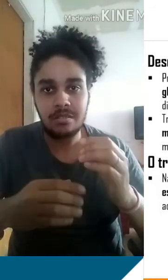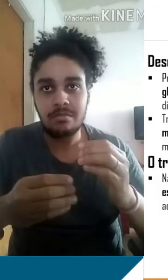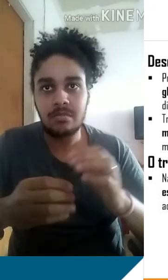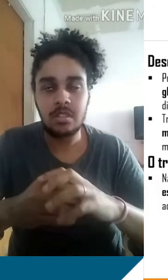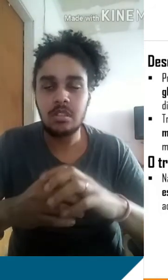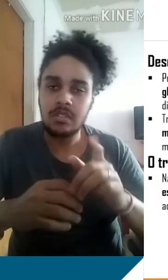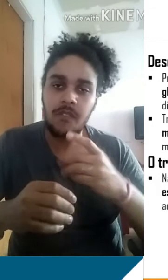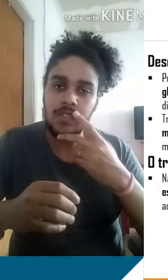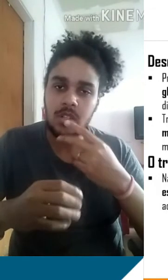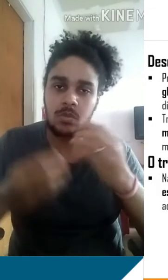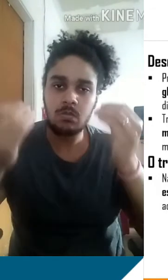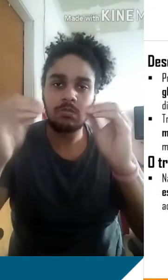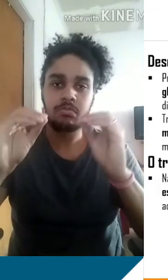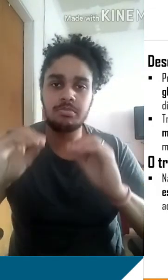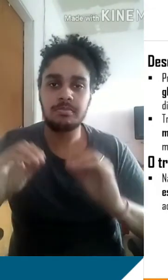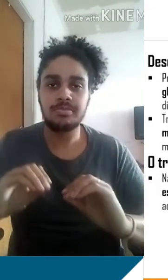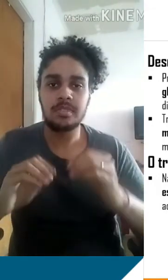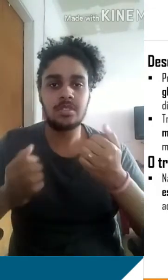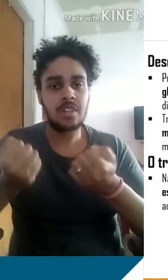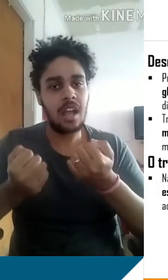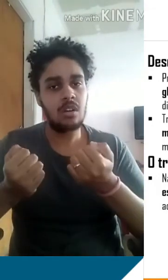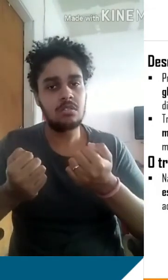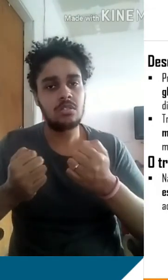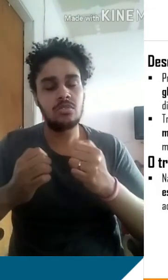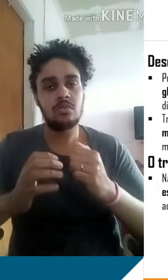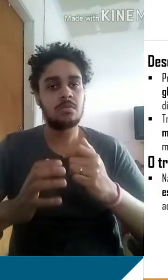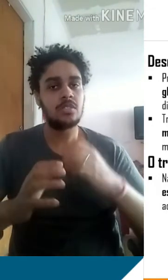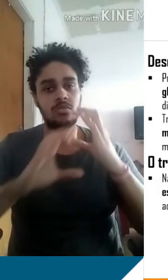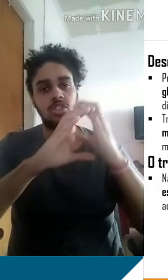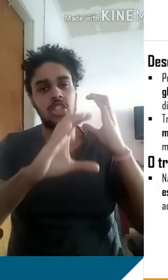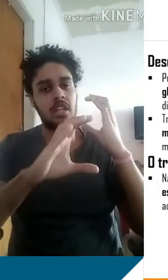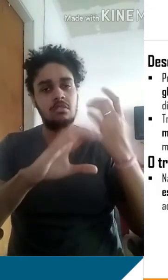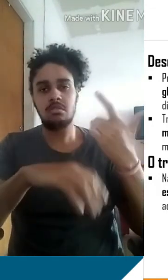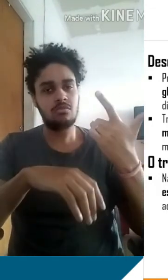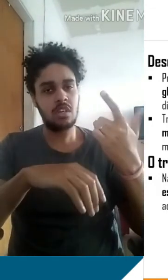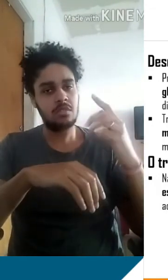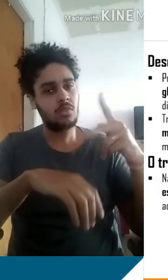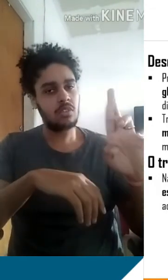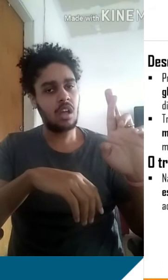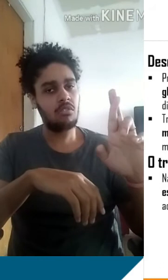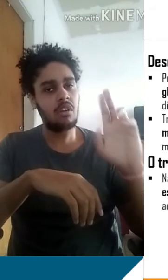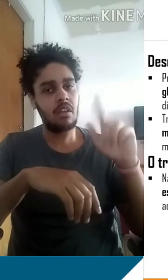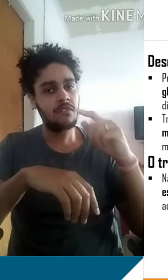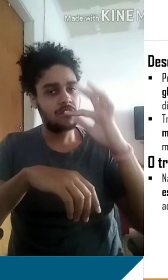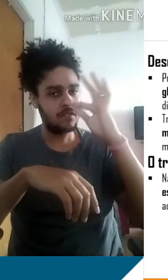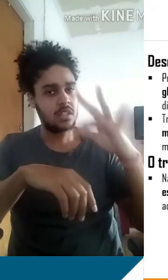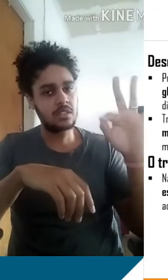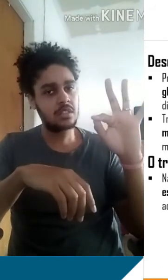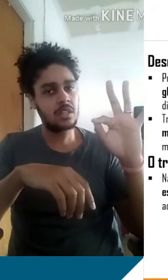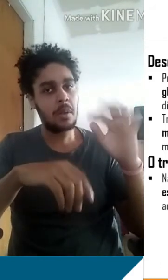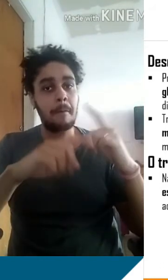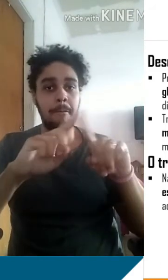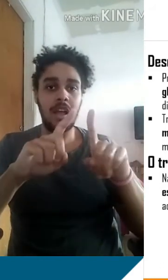era francês, né? Mas o cara que trabalhava como copeiro, a galera da faxina, né? Esse trabalho